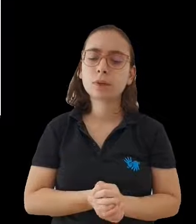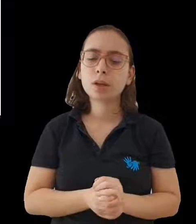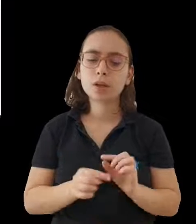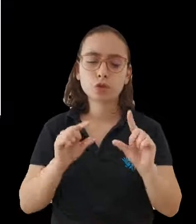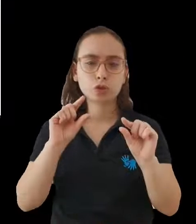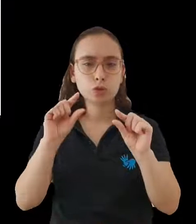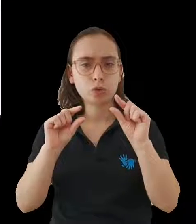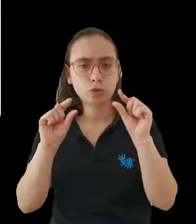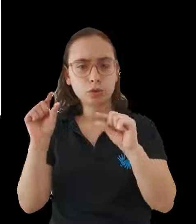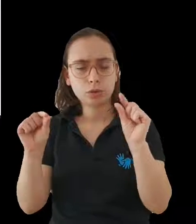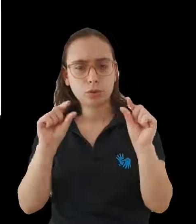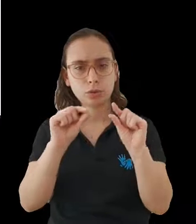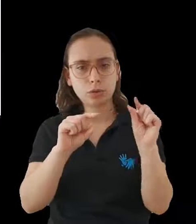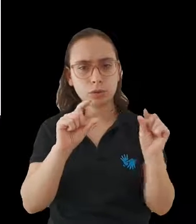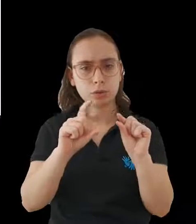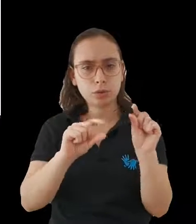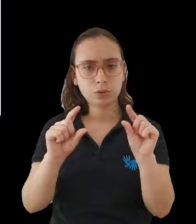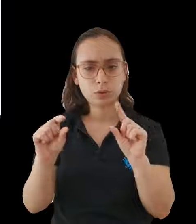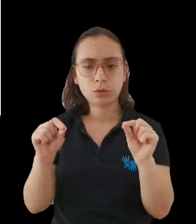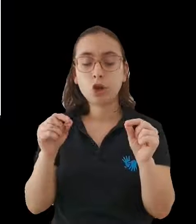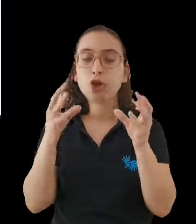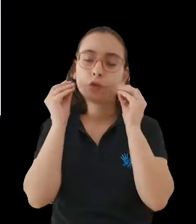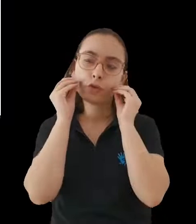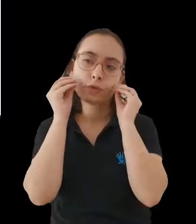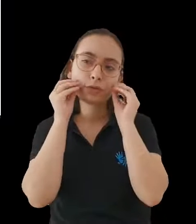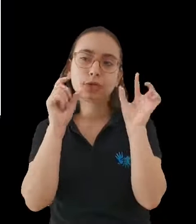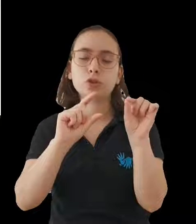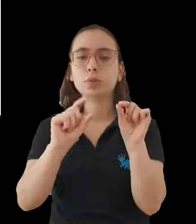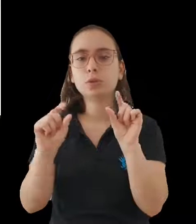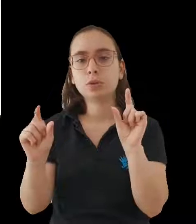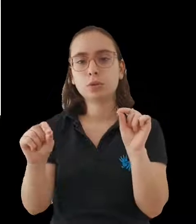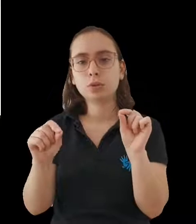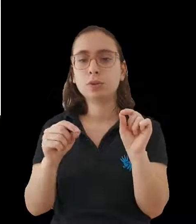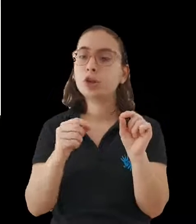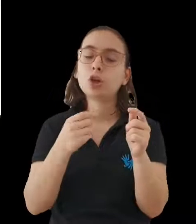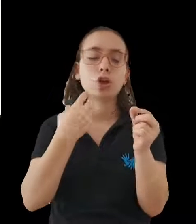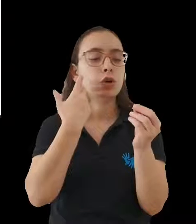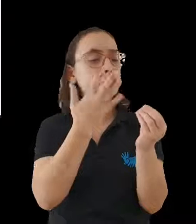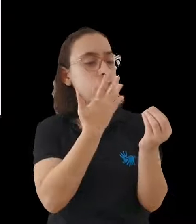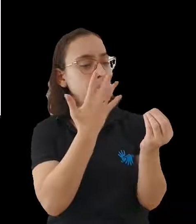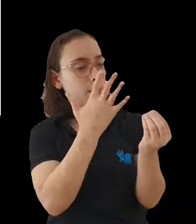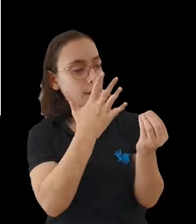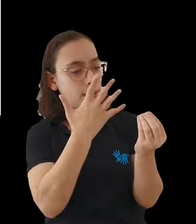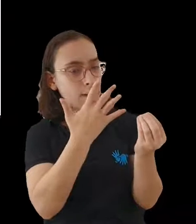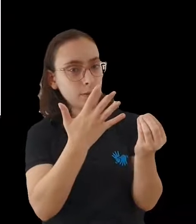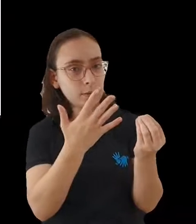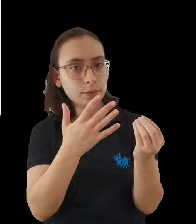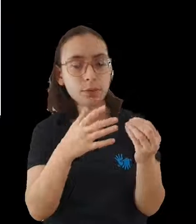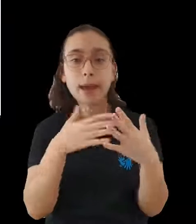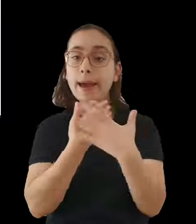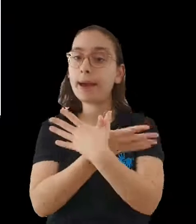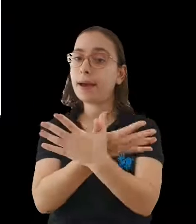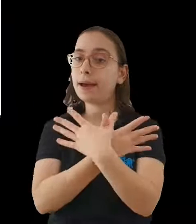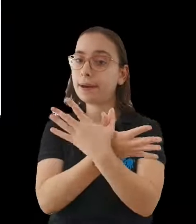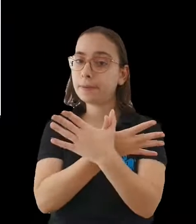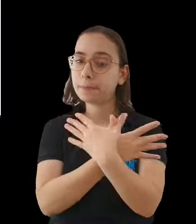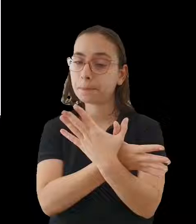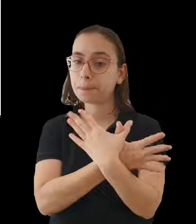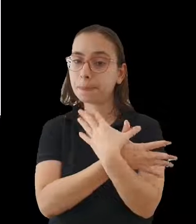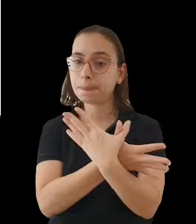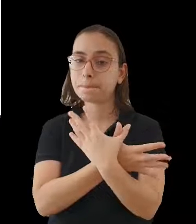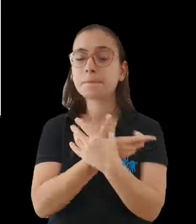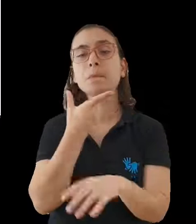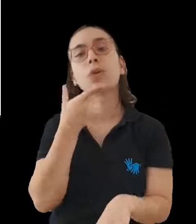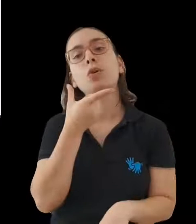uns adereços fofinhos, pequenininhos, que é o espelho da princesa, a águia, o rapaz é o